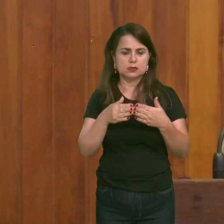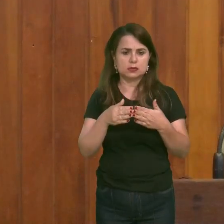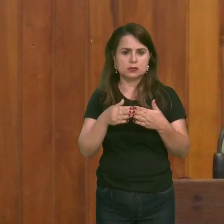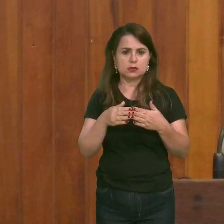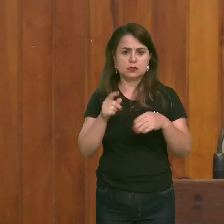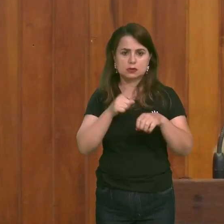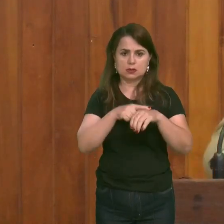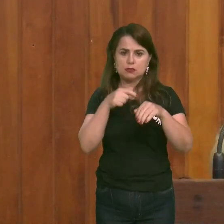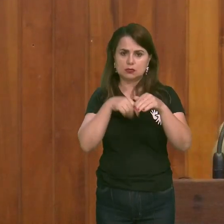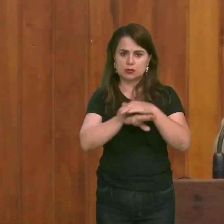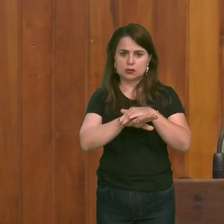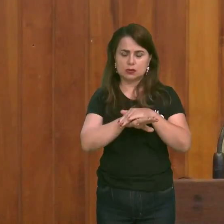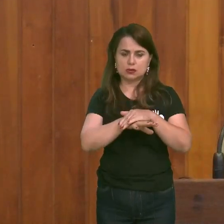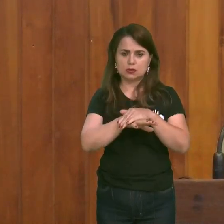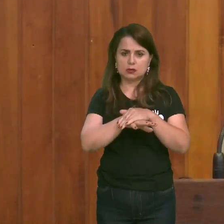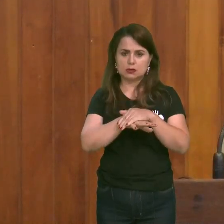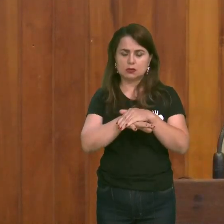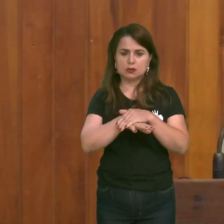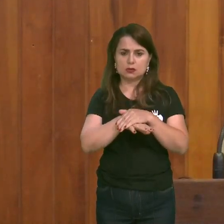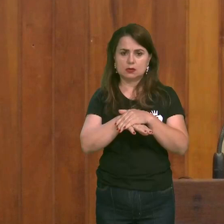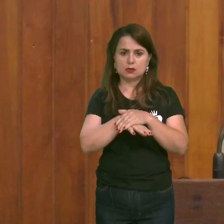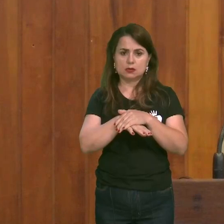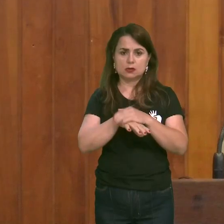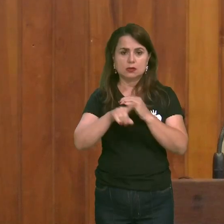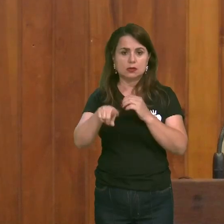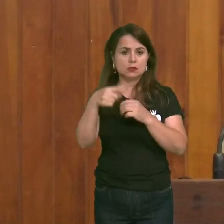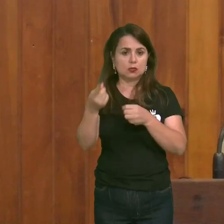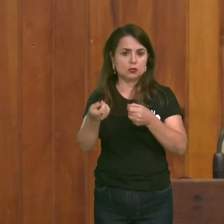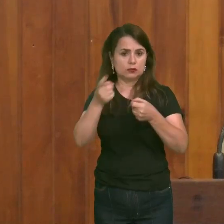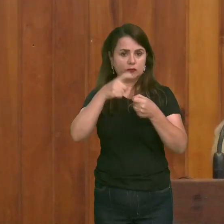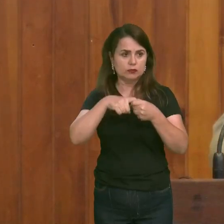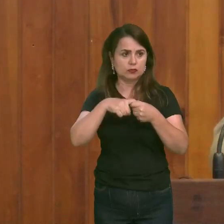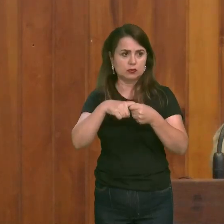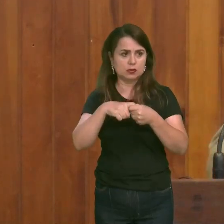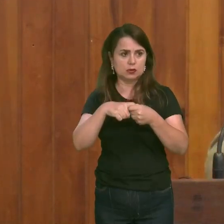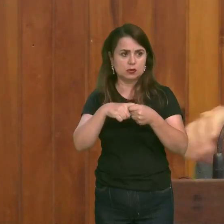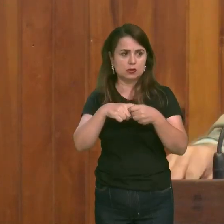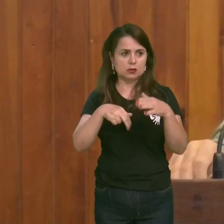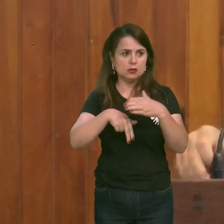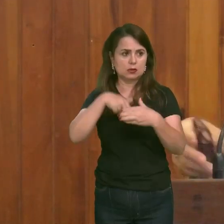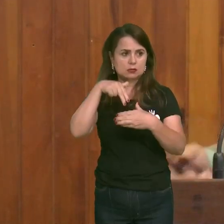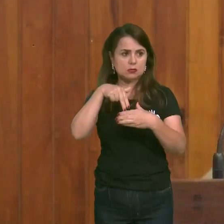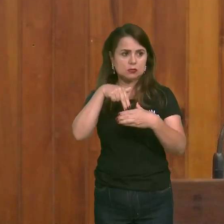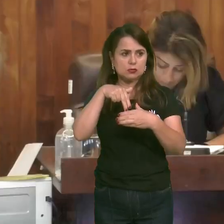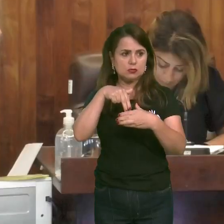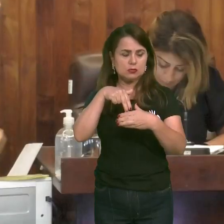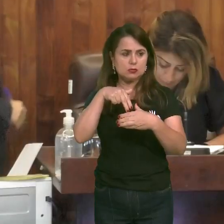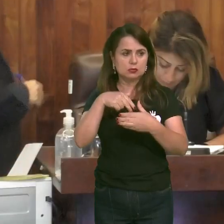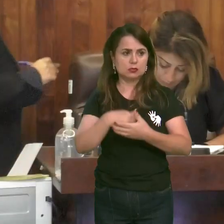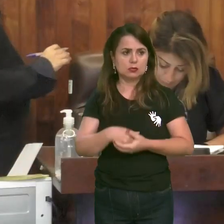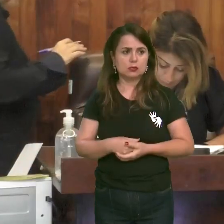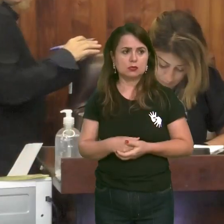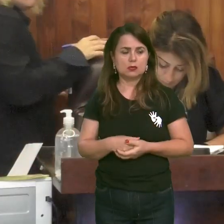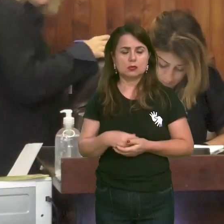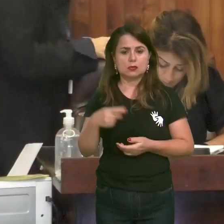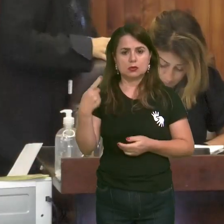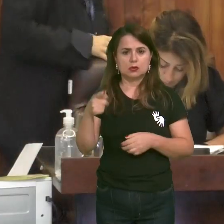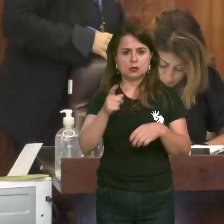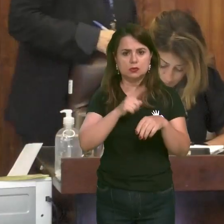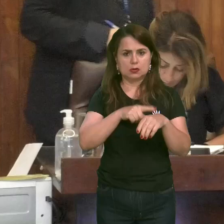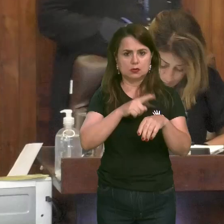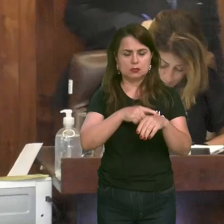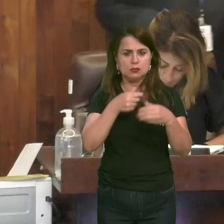reserva do meu tempo e se necessário for voltarei a essa Tribuna tempo de